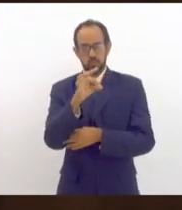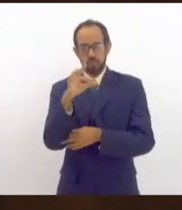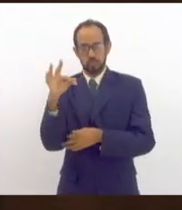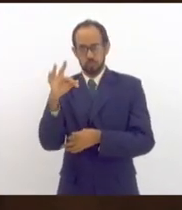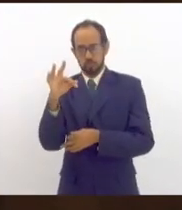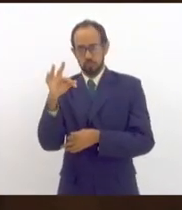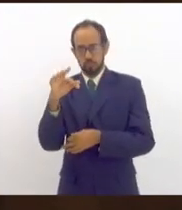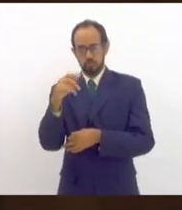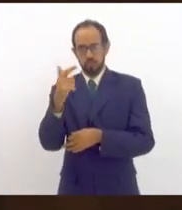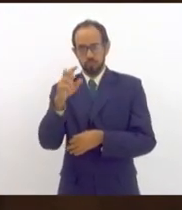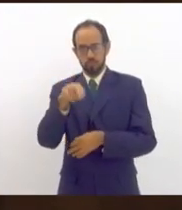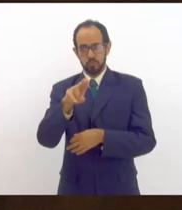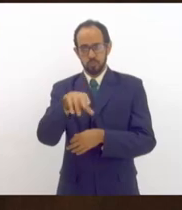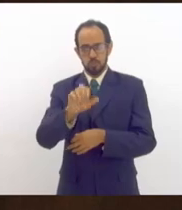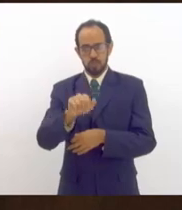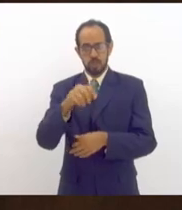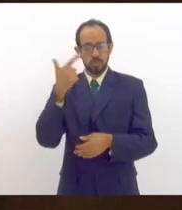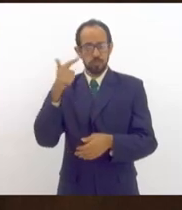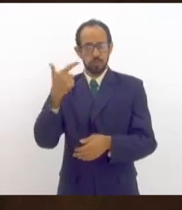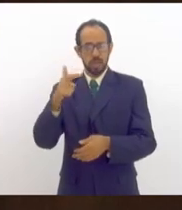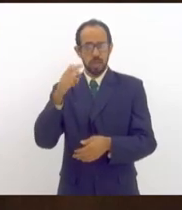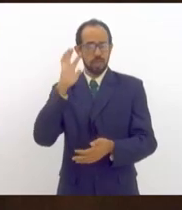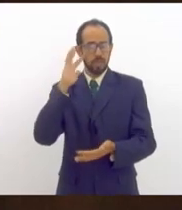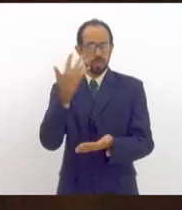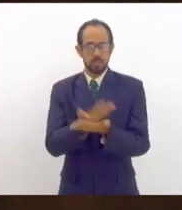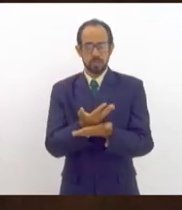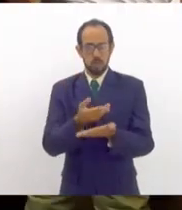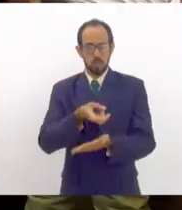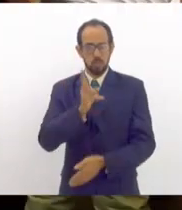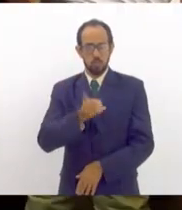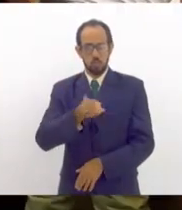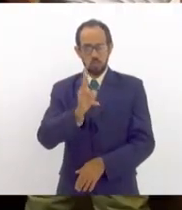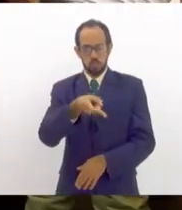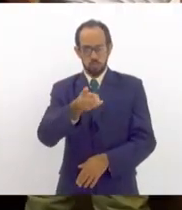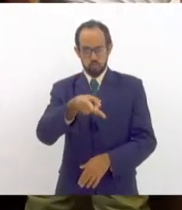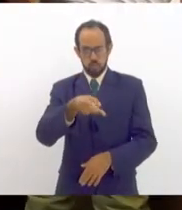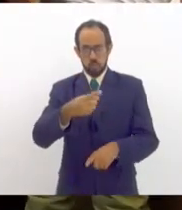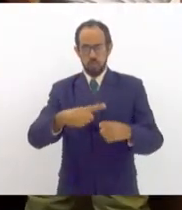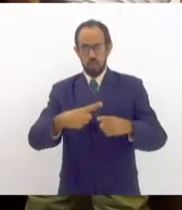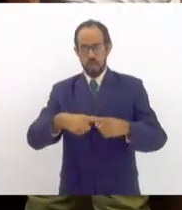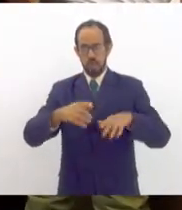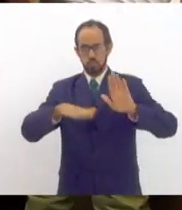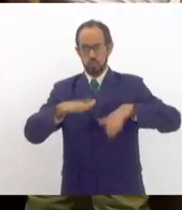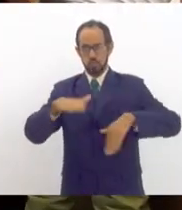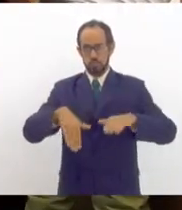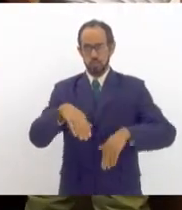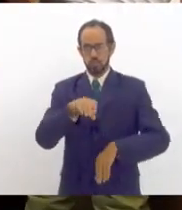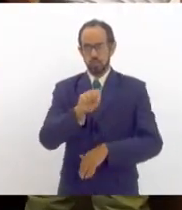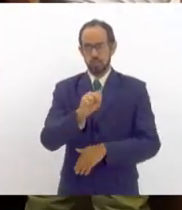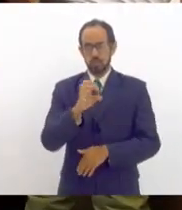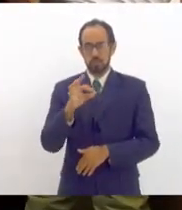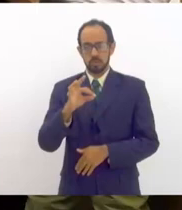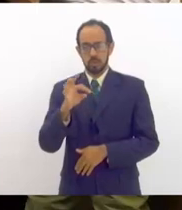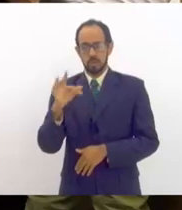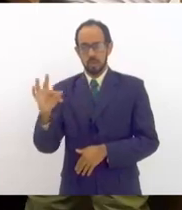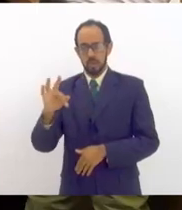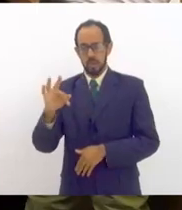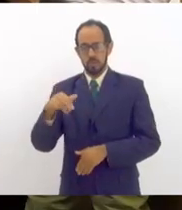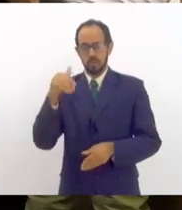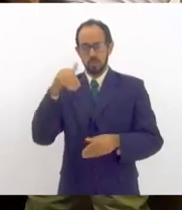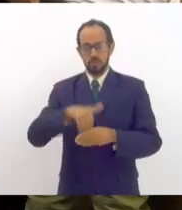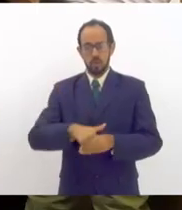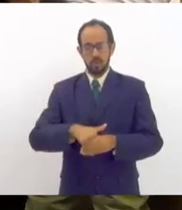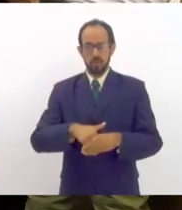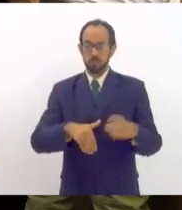decisão a Adesão definitiva até porque muita gente Supremo vota por 6 a 5 em